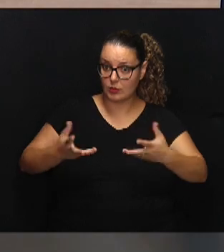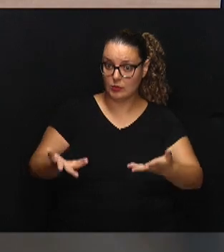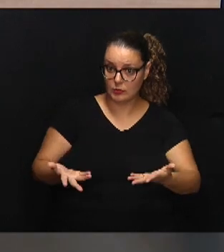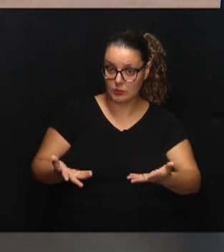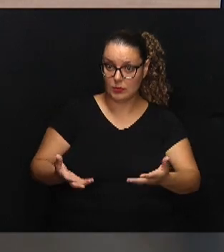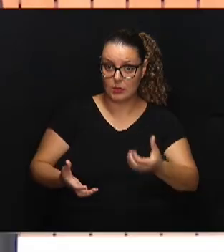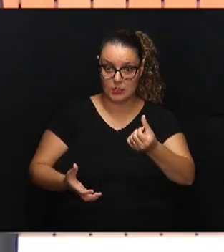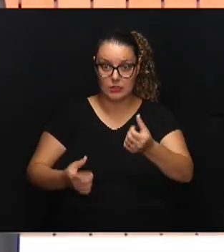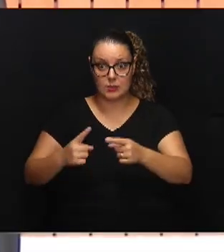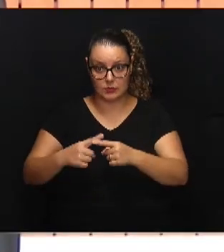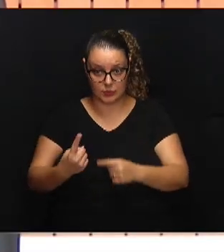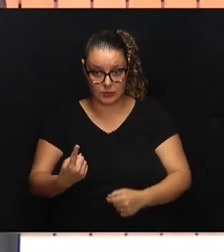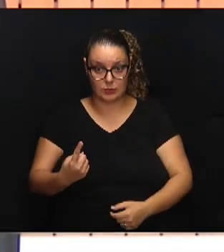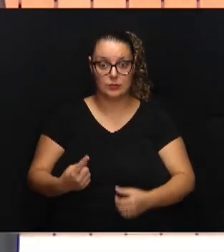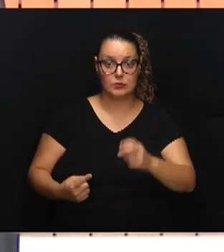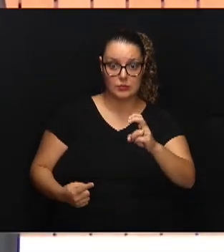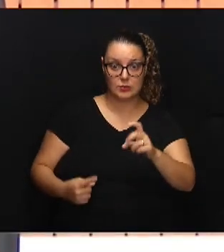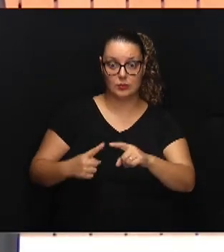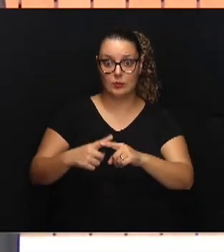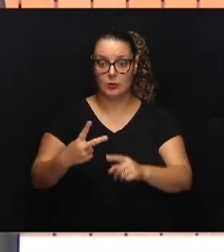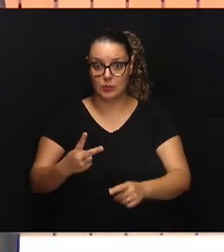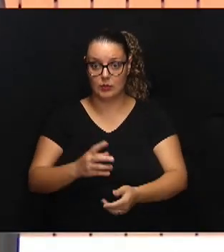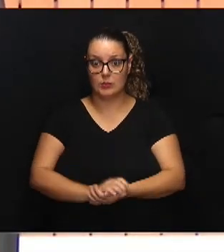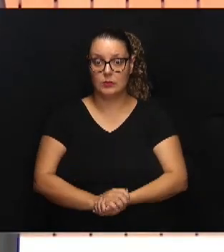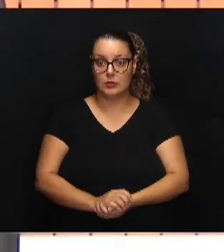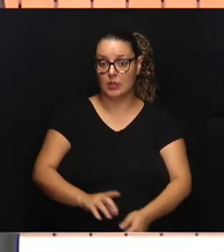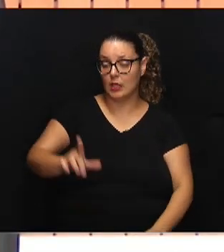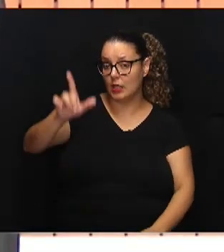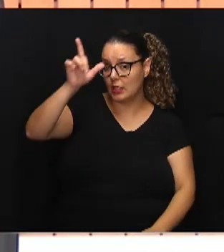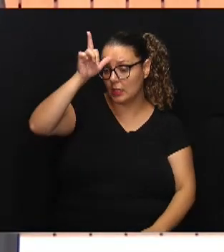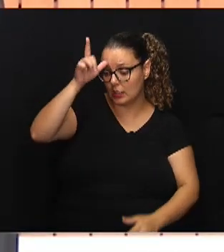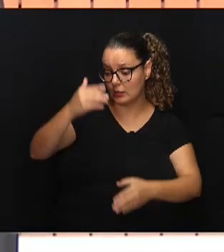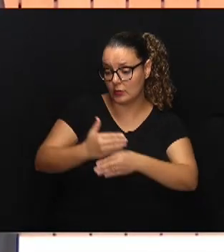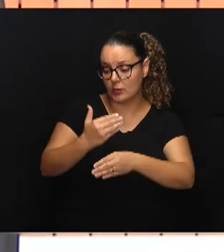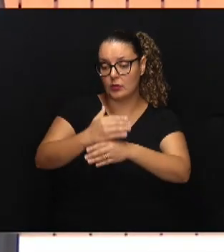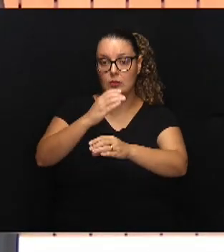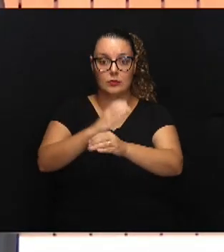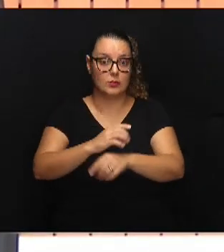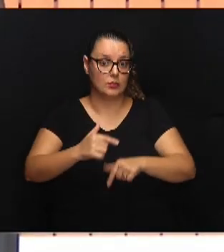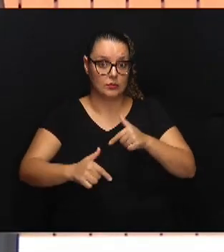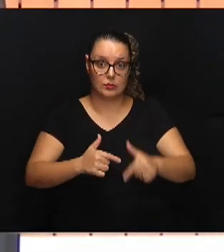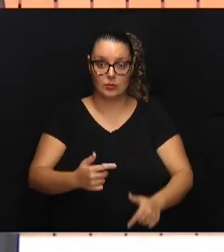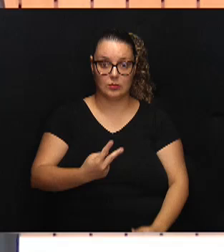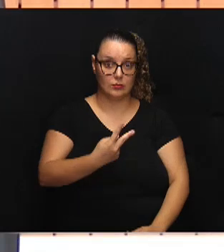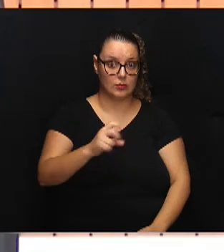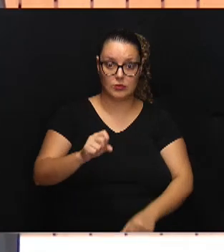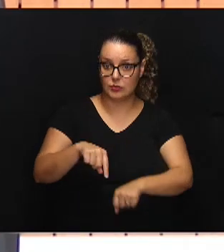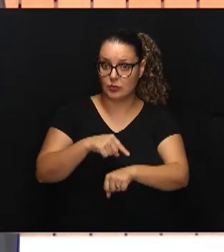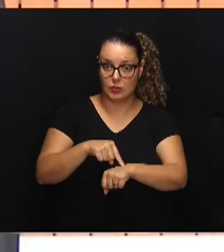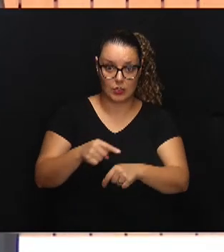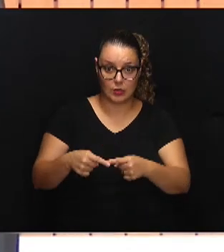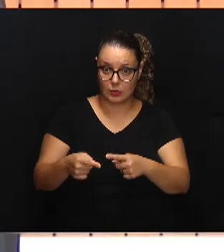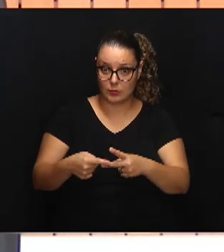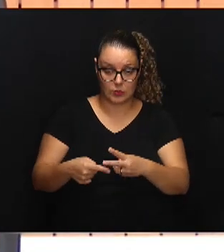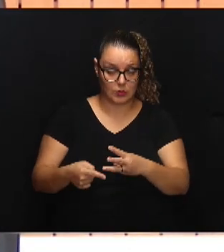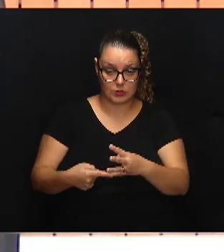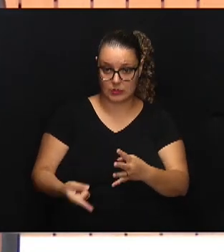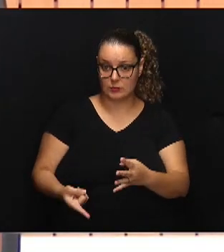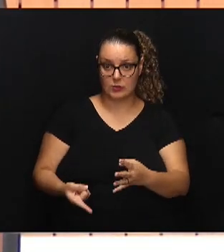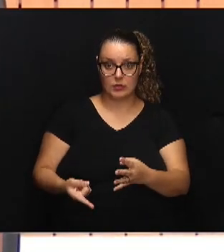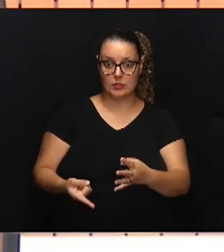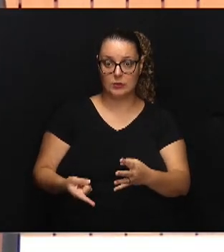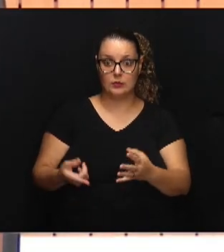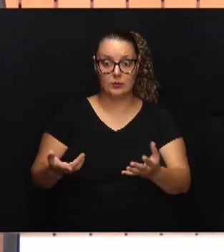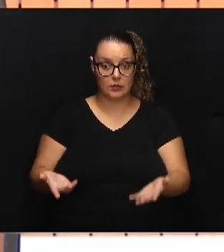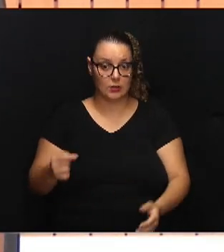6x1, 5x2. Na Alemanha, os trabalhadores da construção civil, por exemplo, trabalham 28 horas por semana, né?